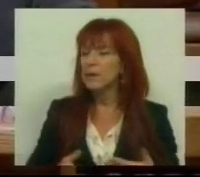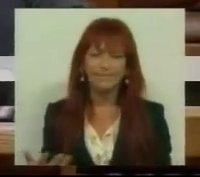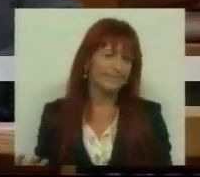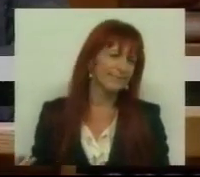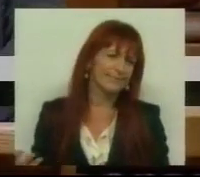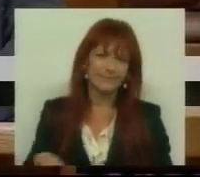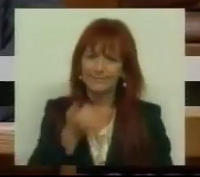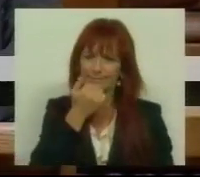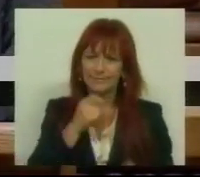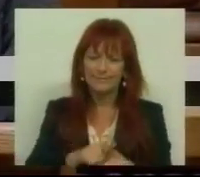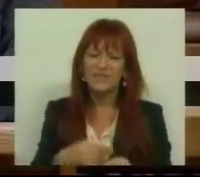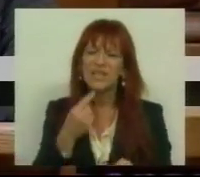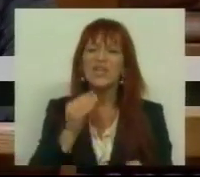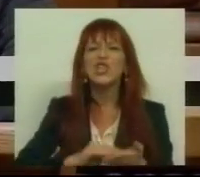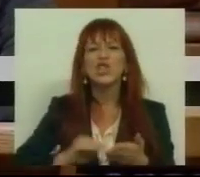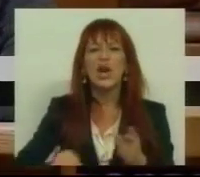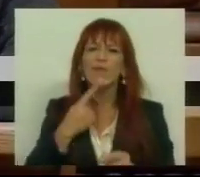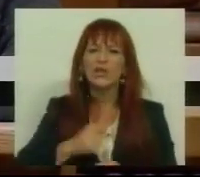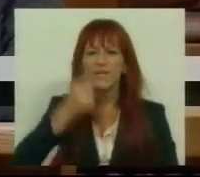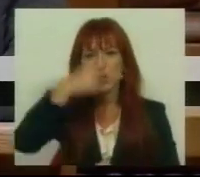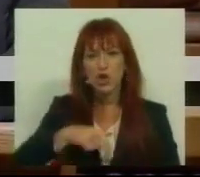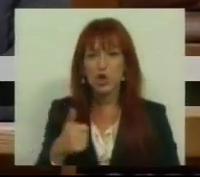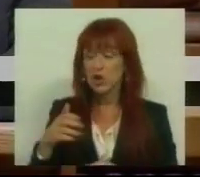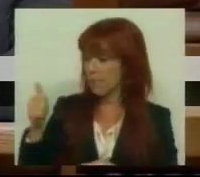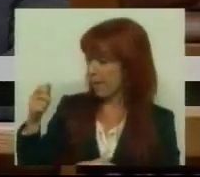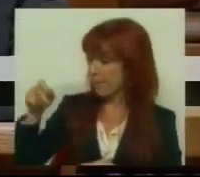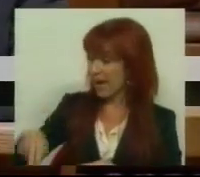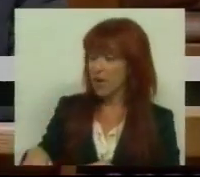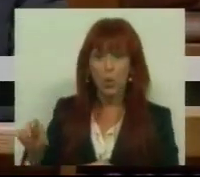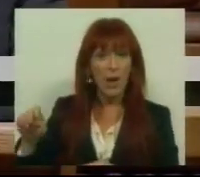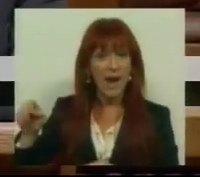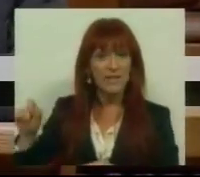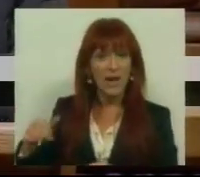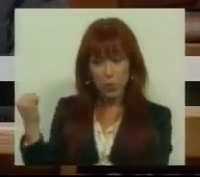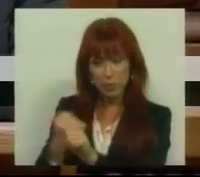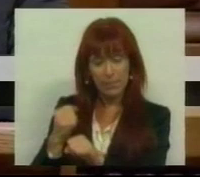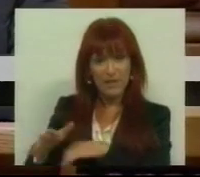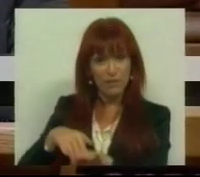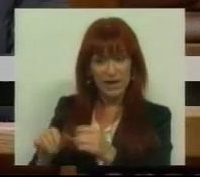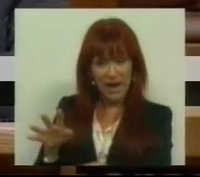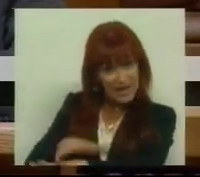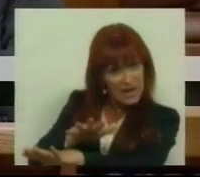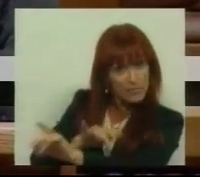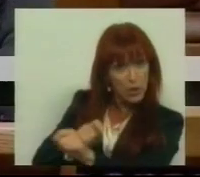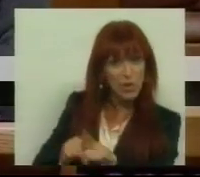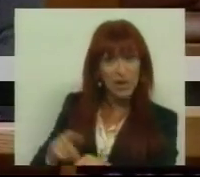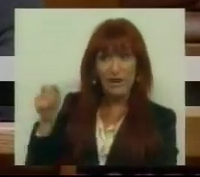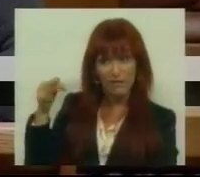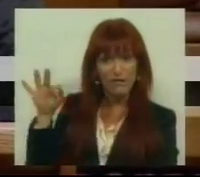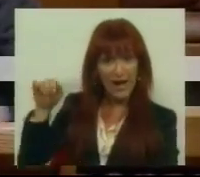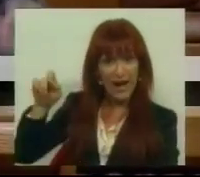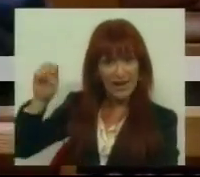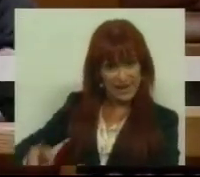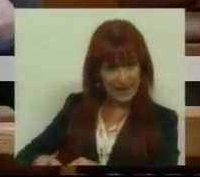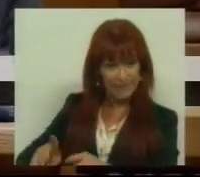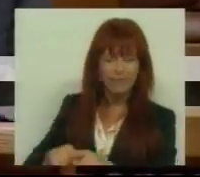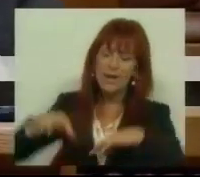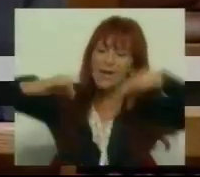grotesca de reescrever a história do BPN-SLN, do papel desempenhado na sua administração por Franklin Alves,